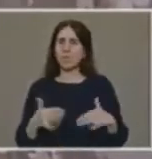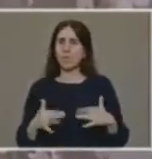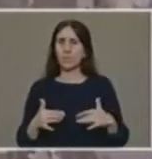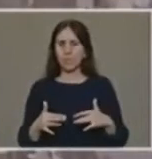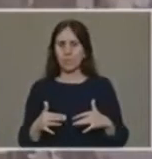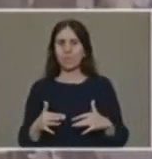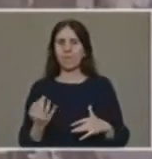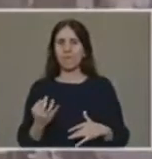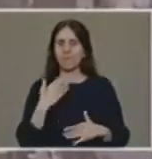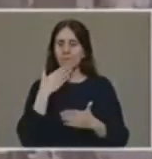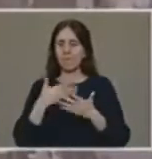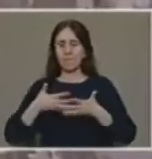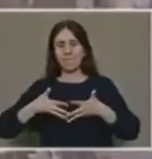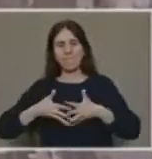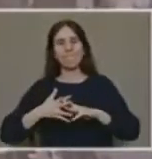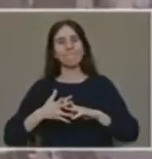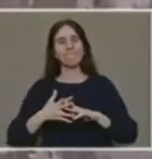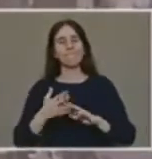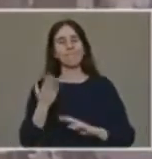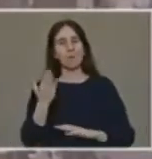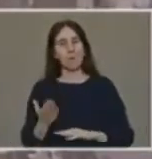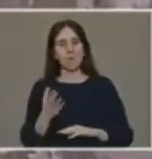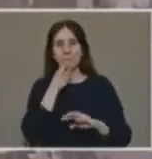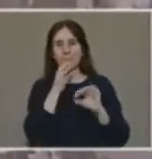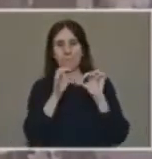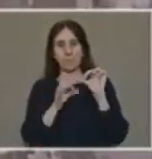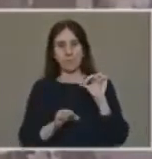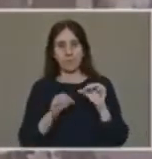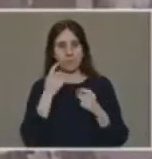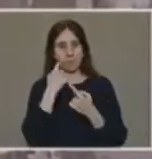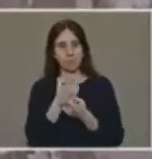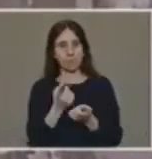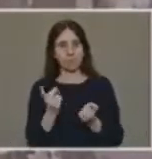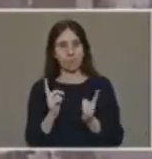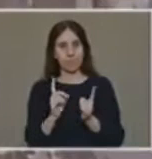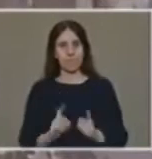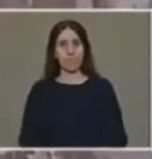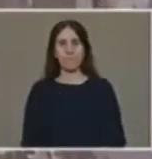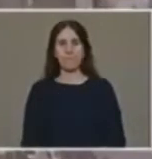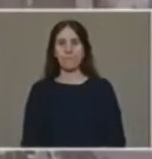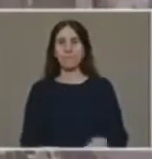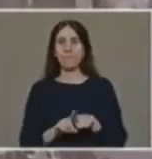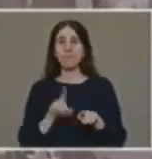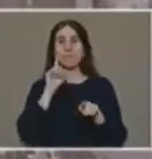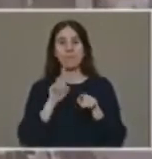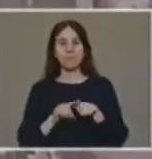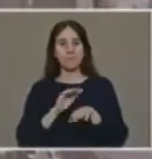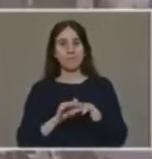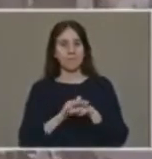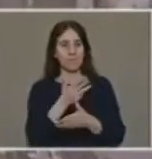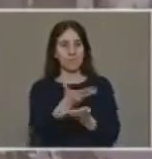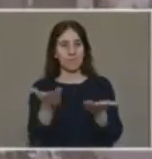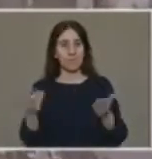dão consistência à palavra proclamada. Queridos irmãos e irmãs, o